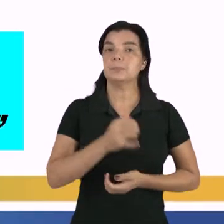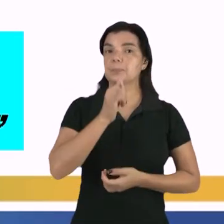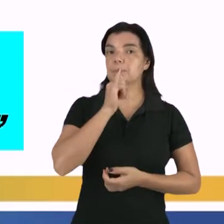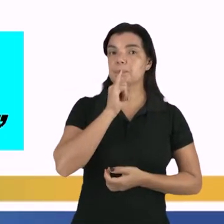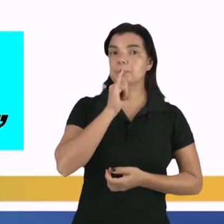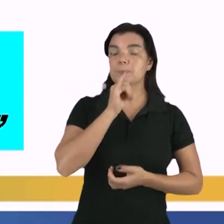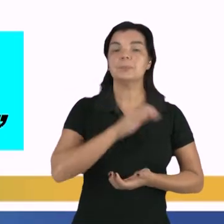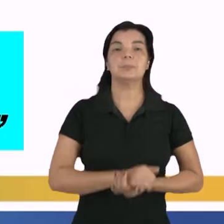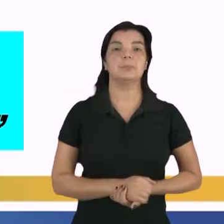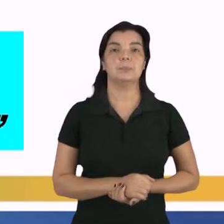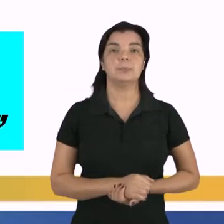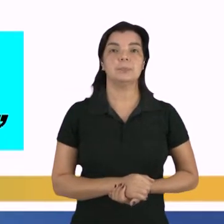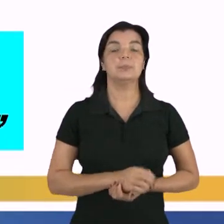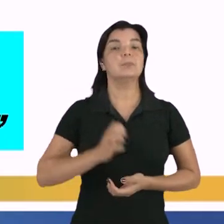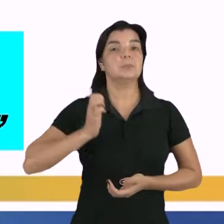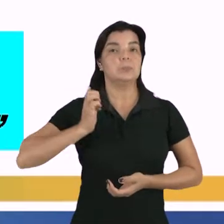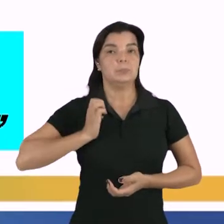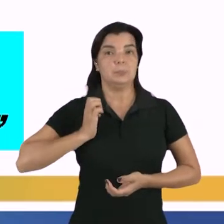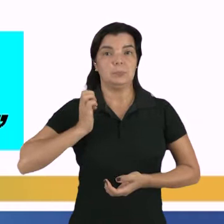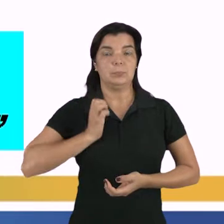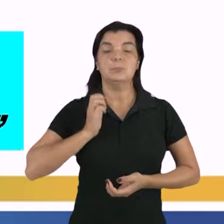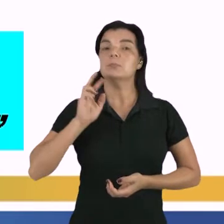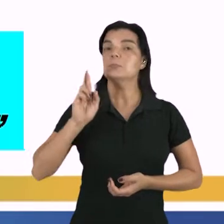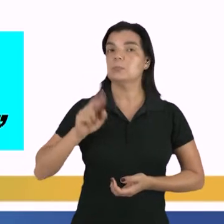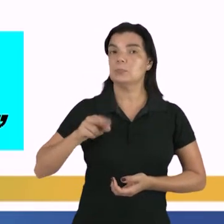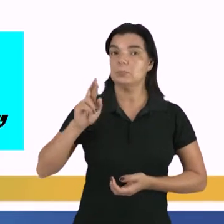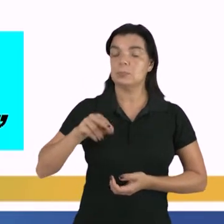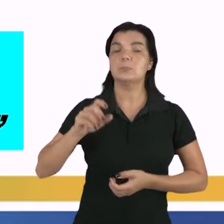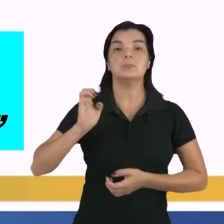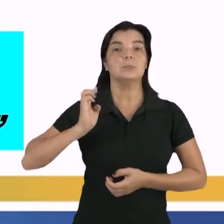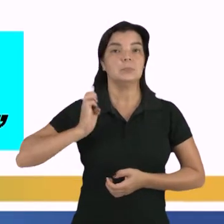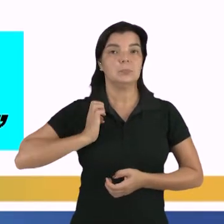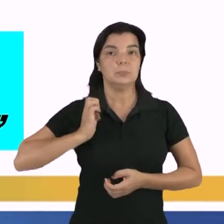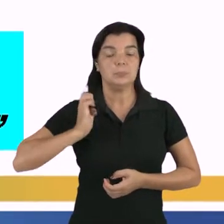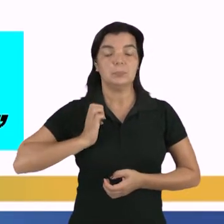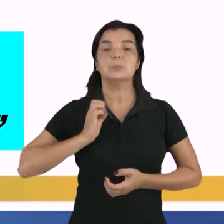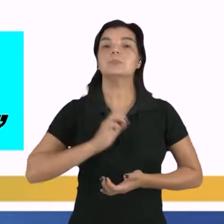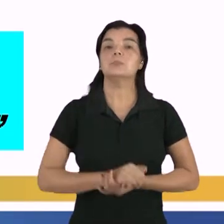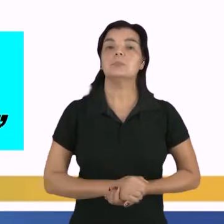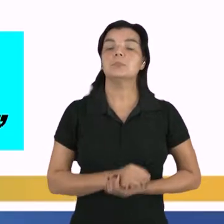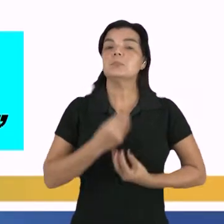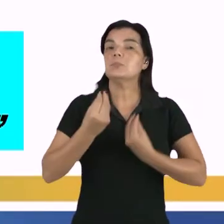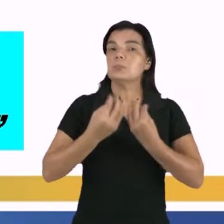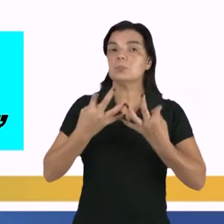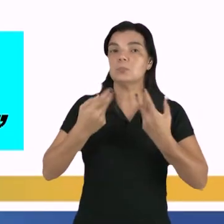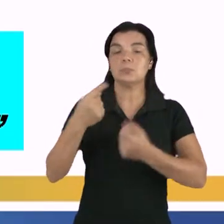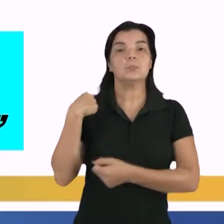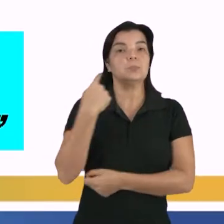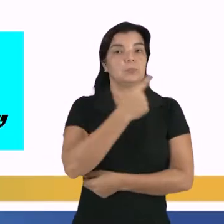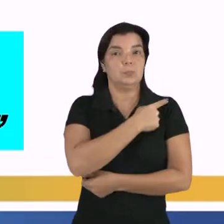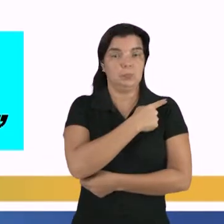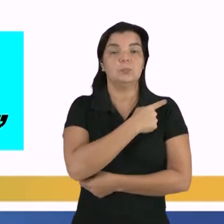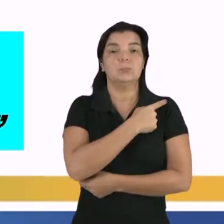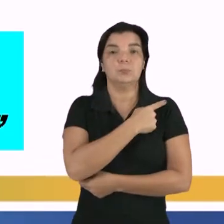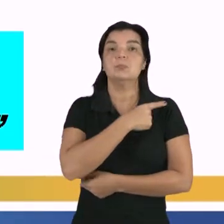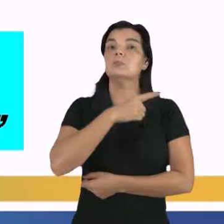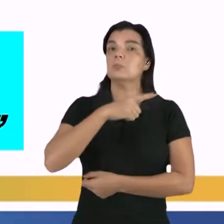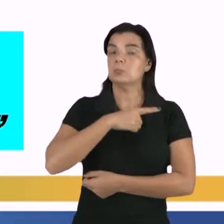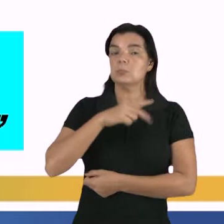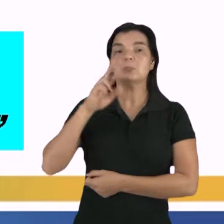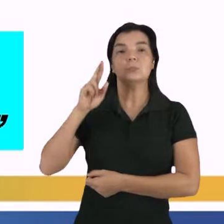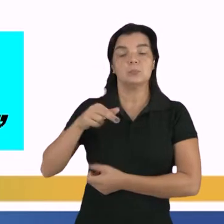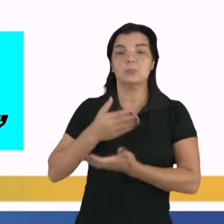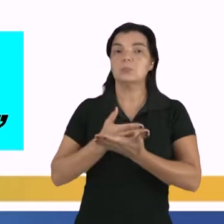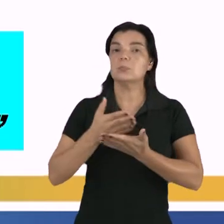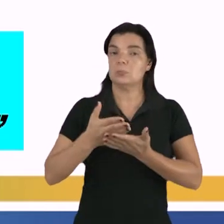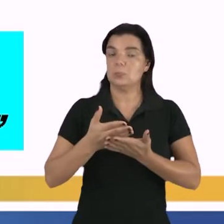Por exemplo, como é uma ética baseada na razão, ela é baseada como se todos nós somos possuidores de razão. Então,